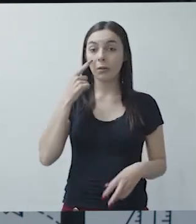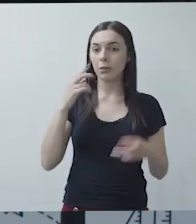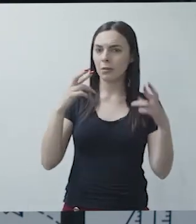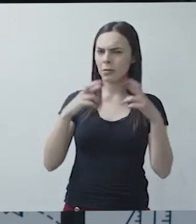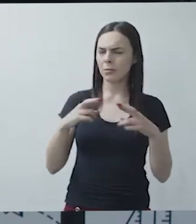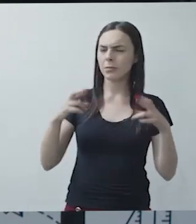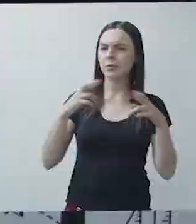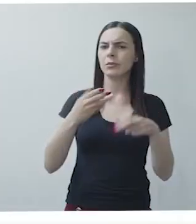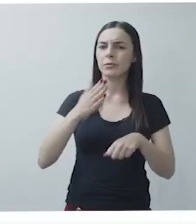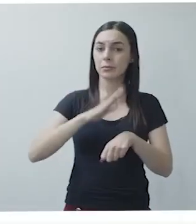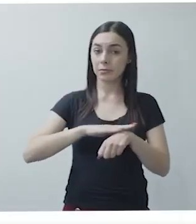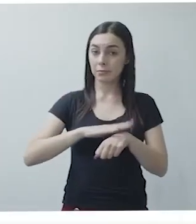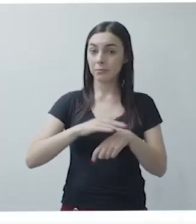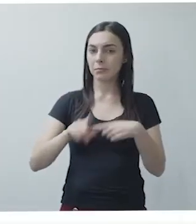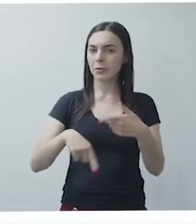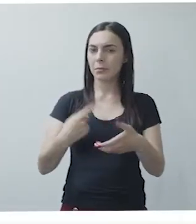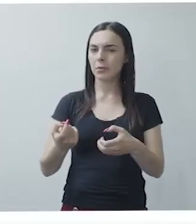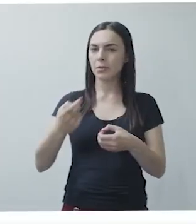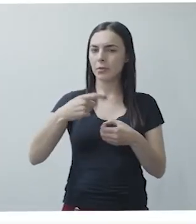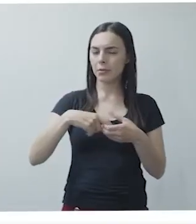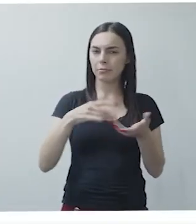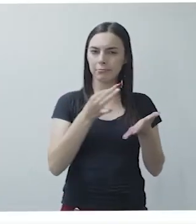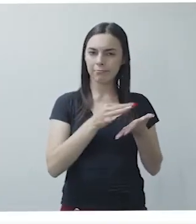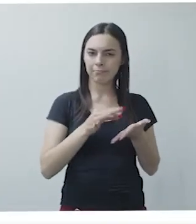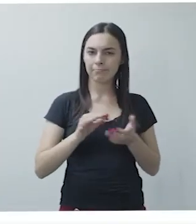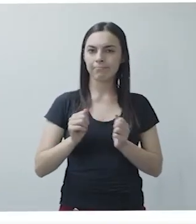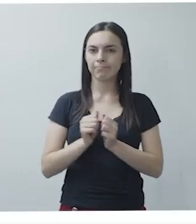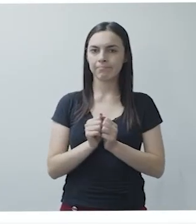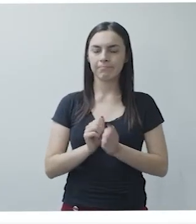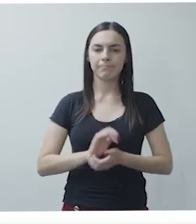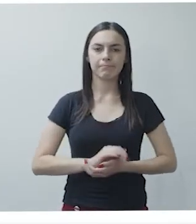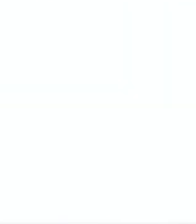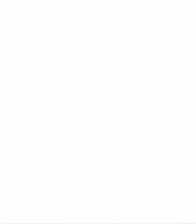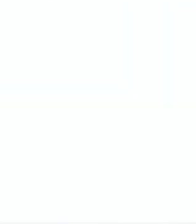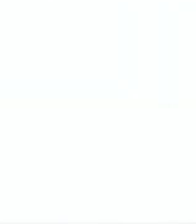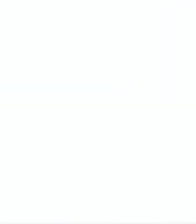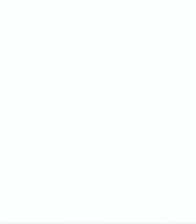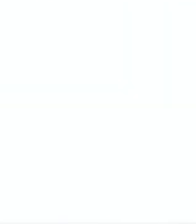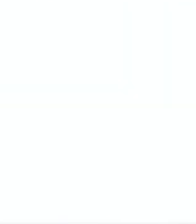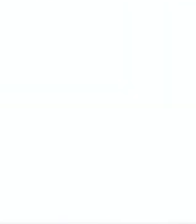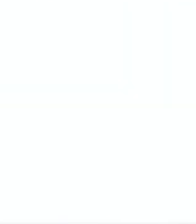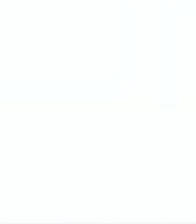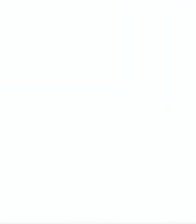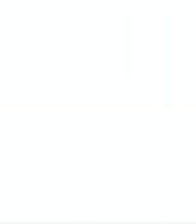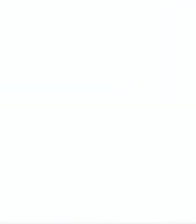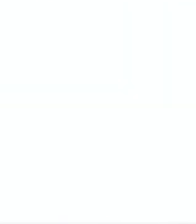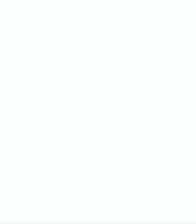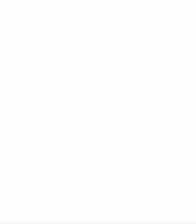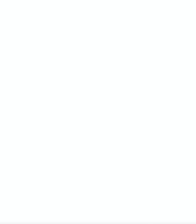eu vou dar um tempo e já retorno para a gente resolver junto.